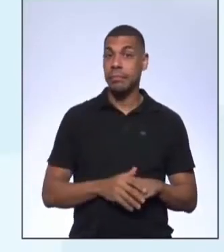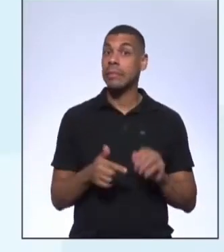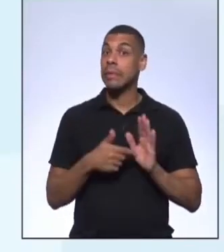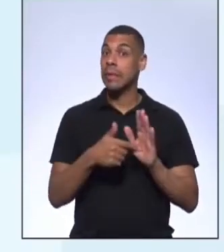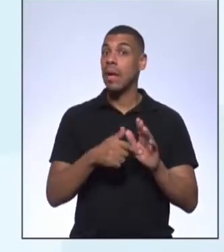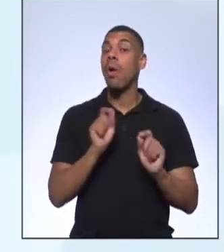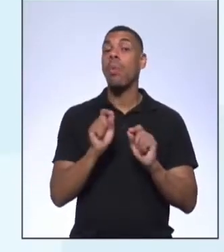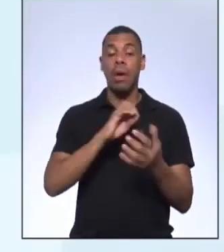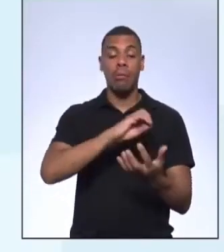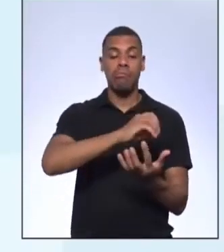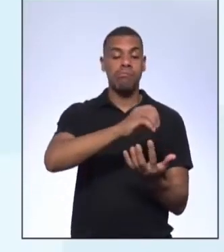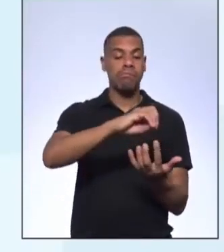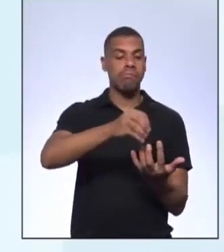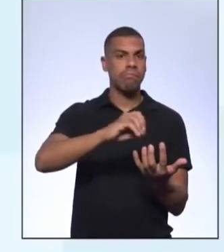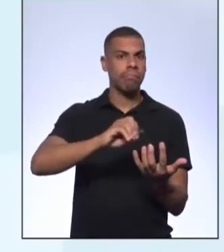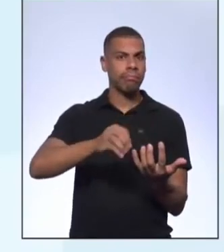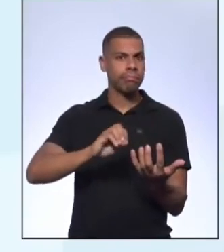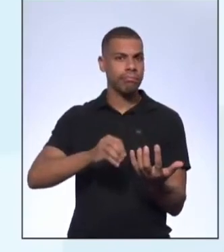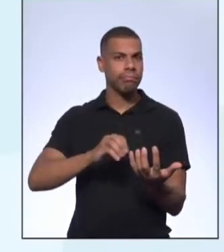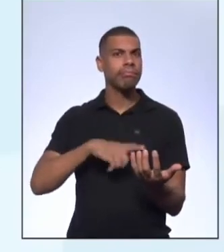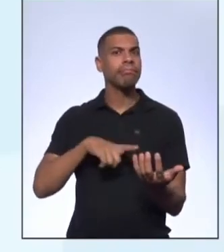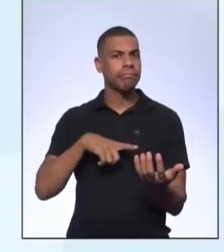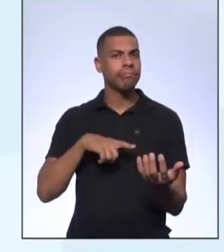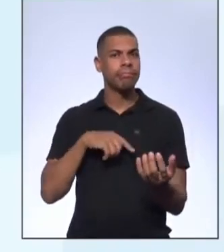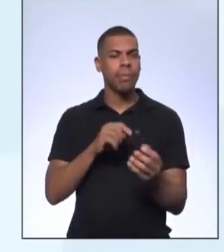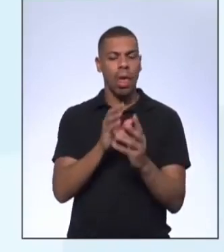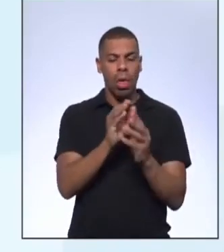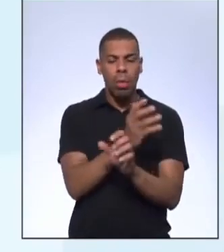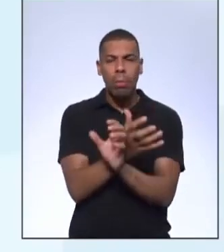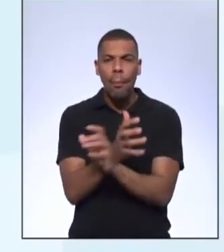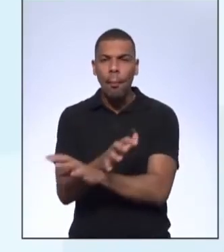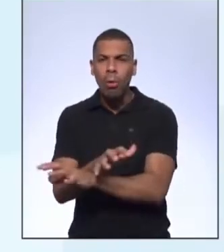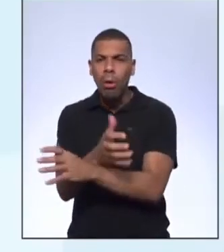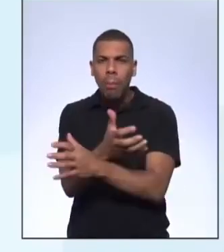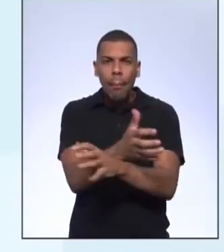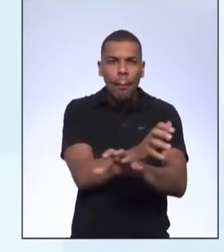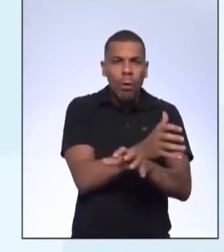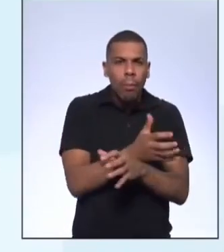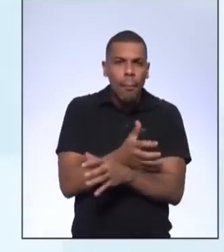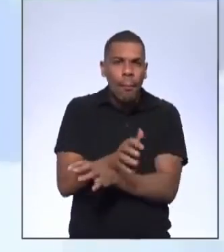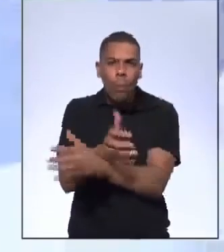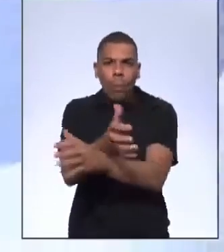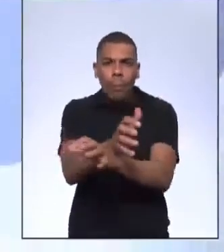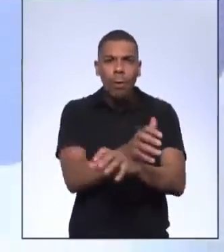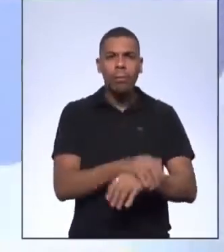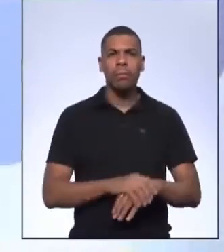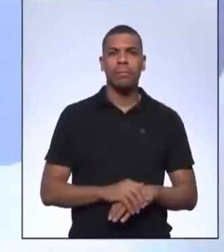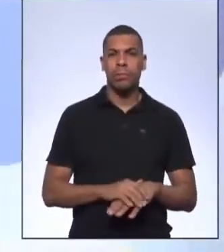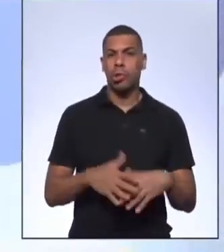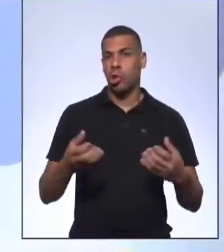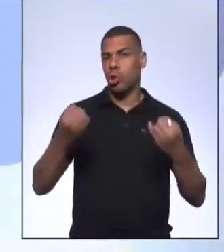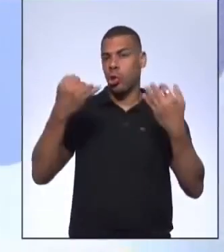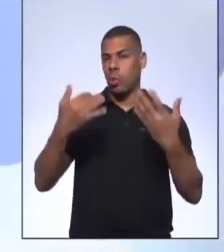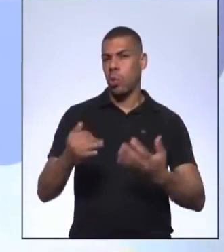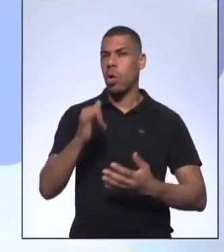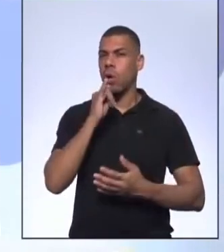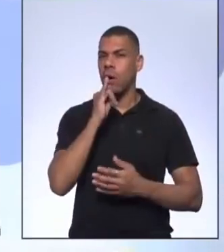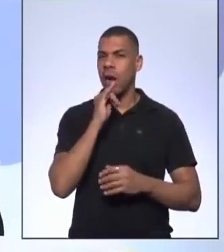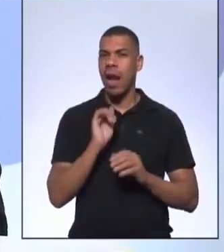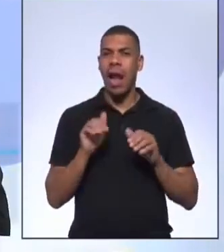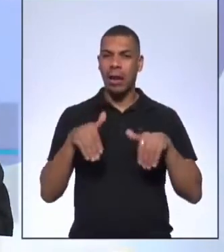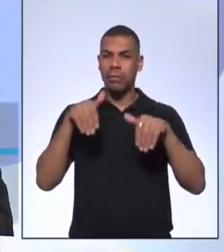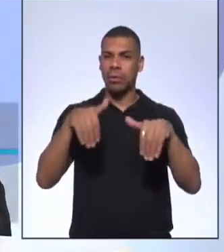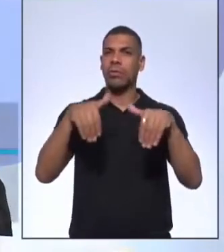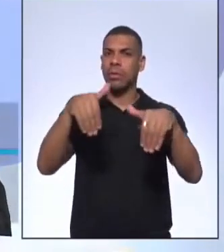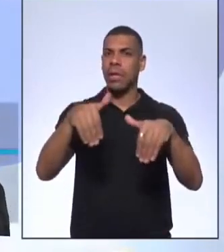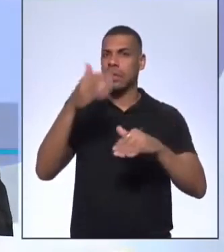continente é um continente que tem um vasto deserto, né? Desculpa, esse país é um país que tem um vasto deserto, né? Quando nós falamos em Austrália, nós